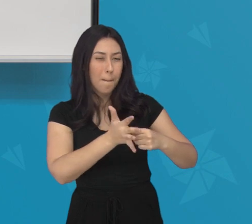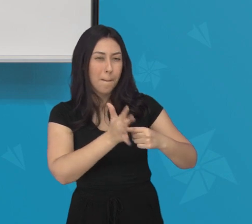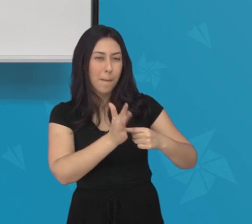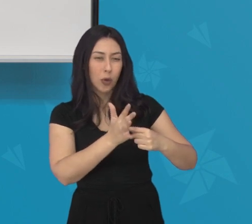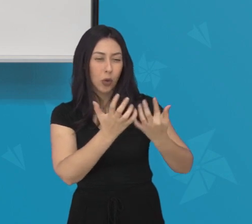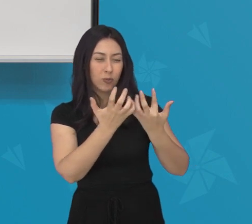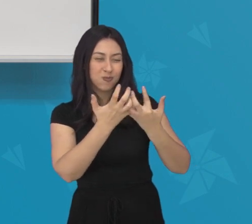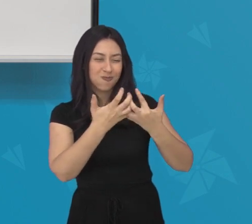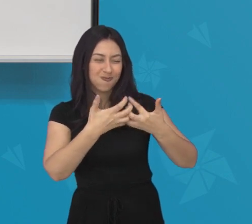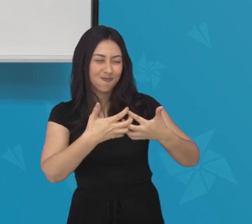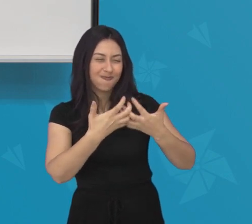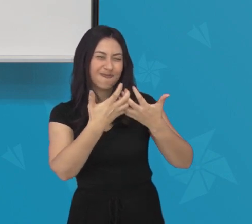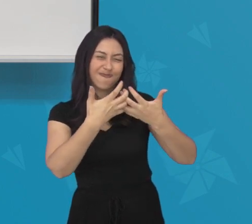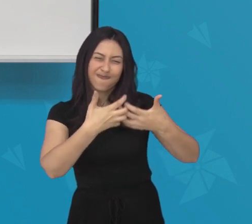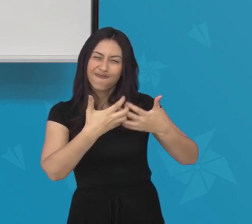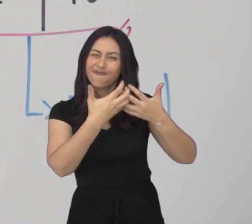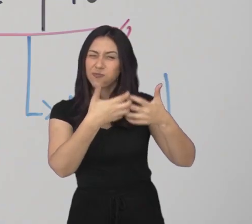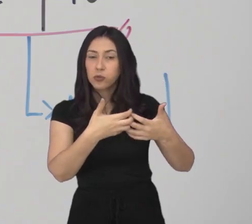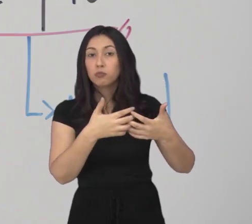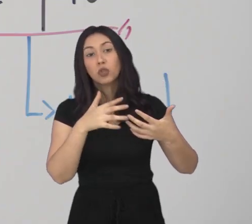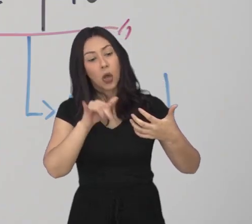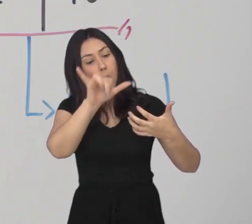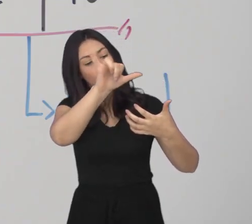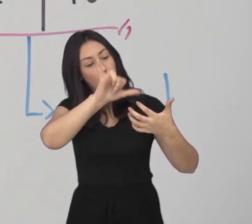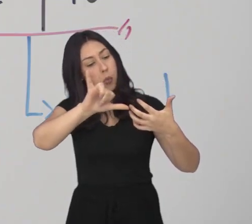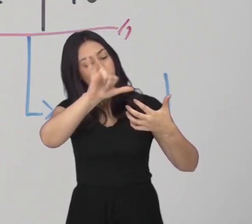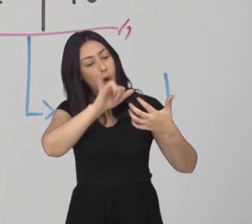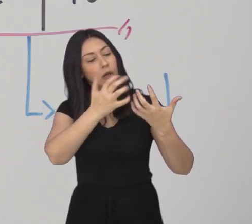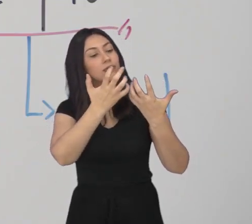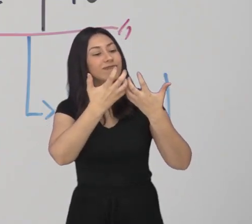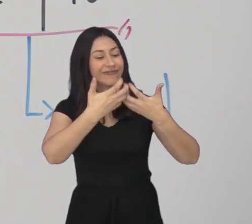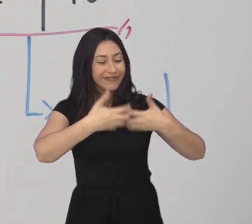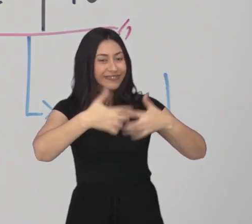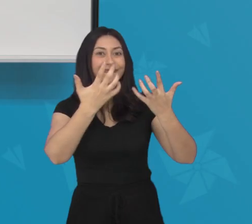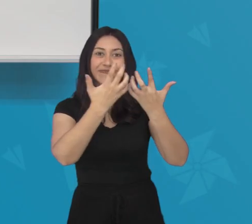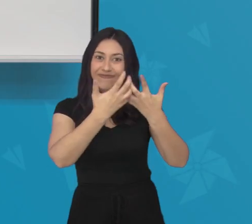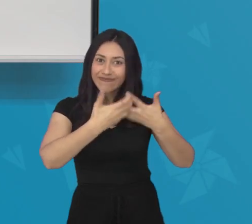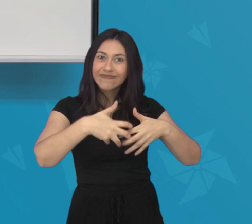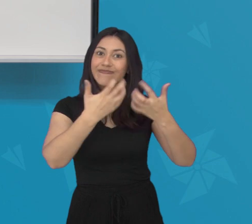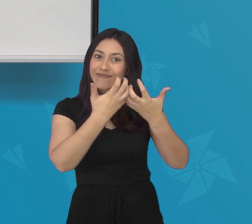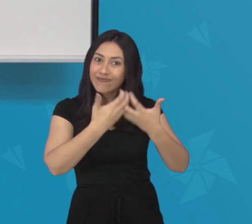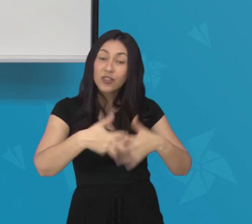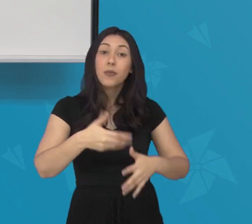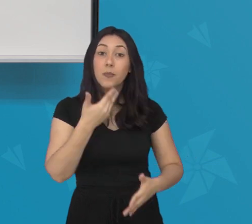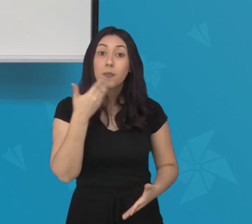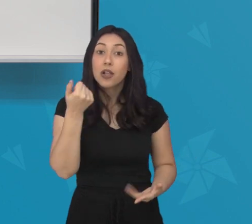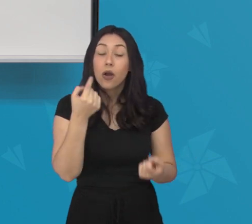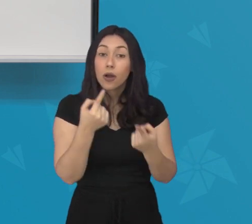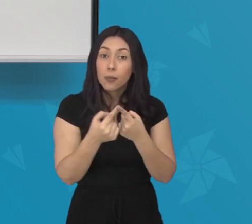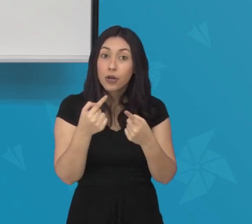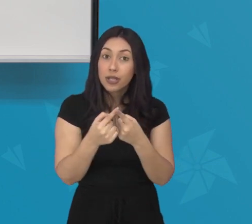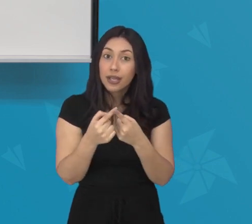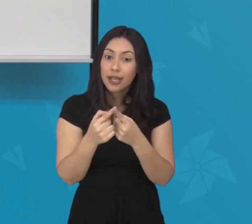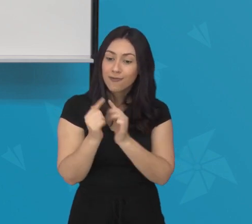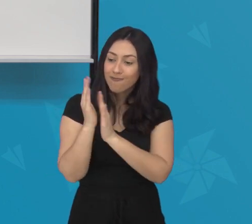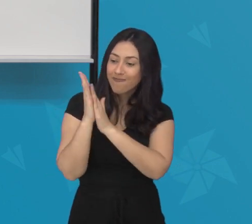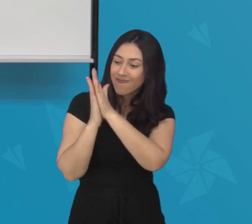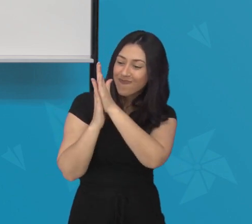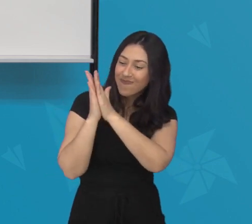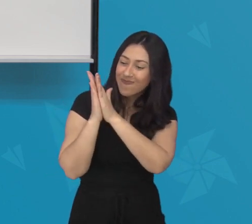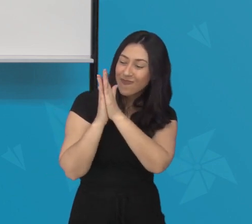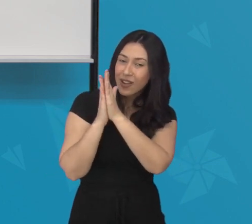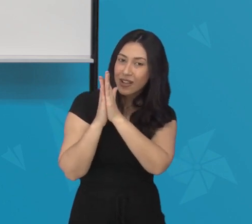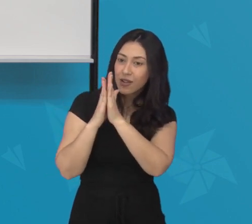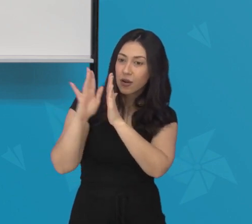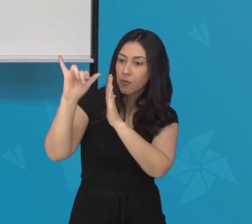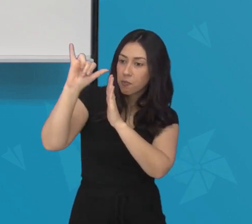motores. Qual que é a ideia de um lubrificante? Diminuir as ranhuras de determinada superfície, diminuindo